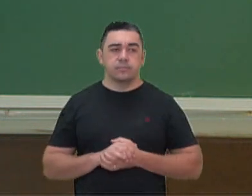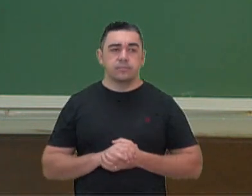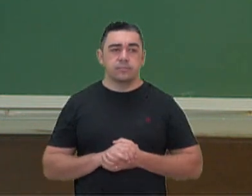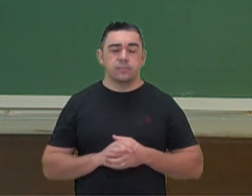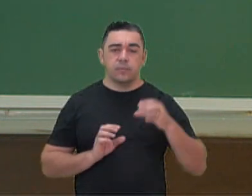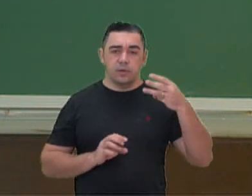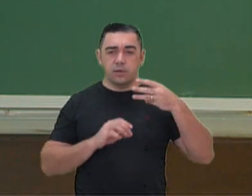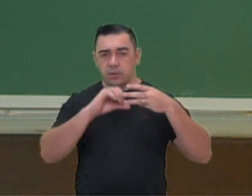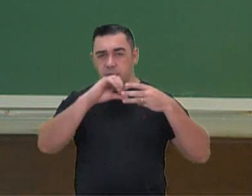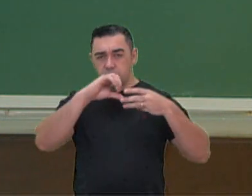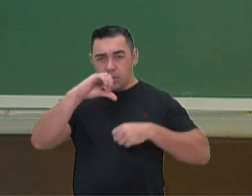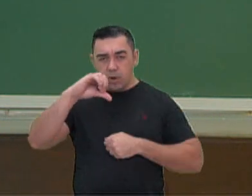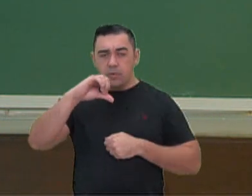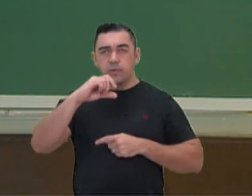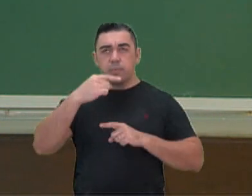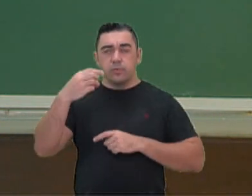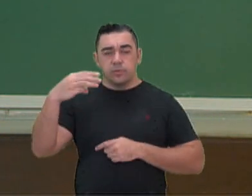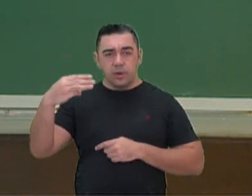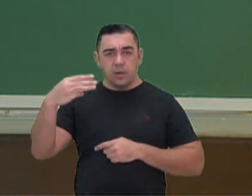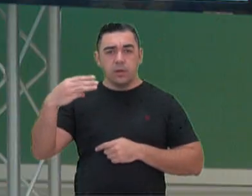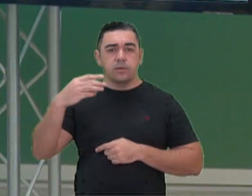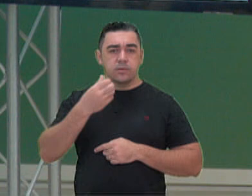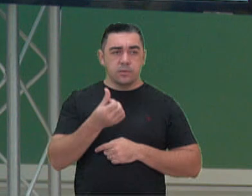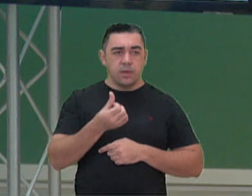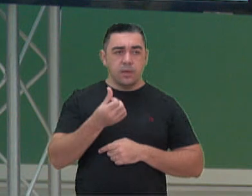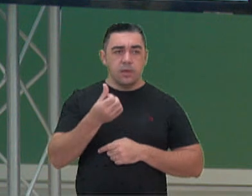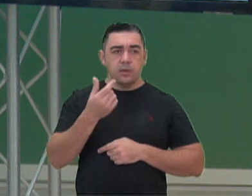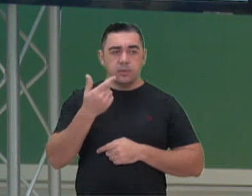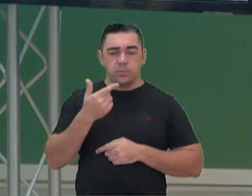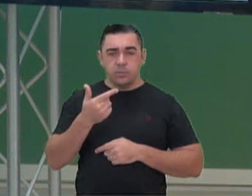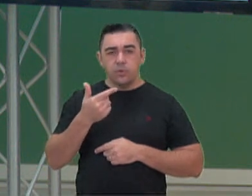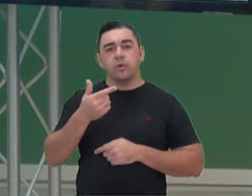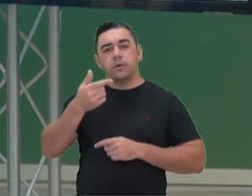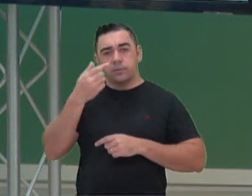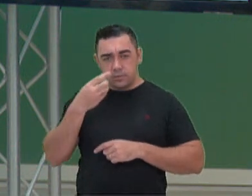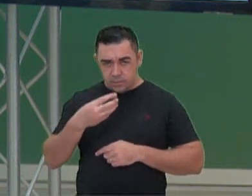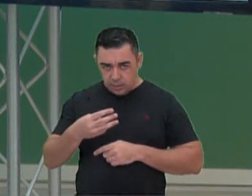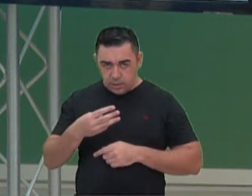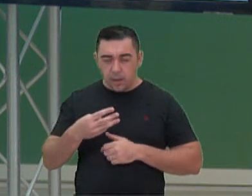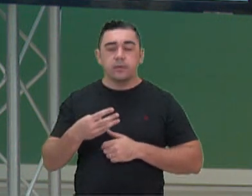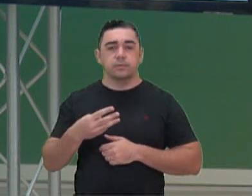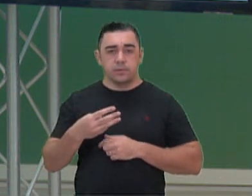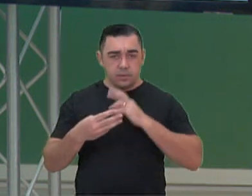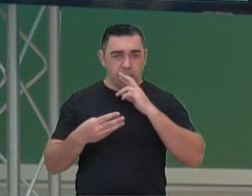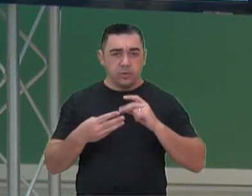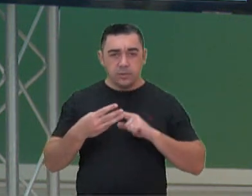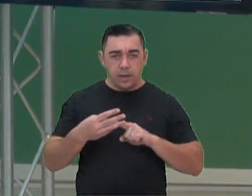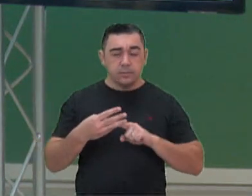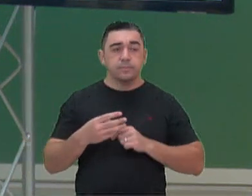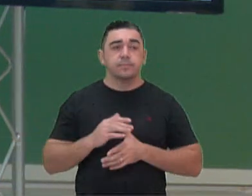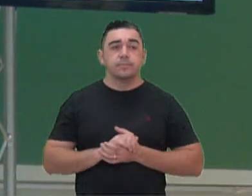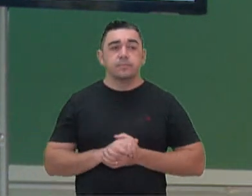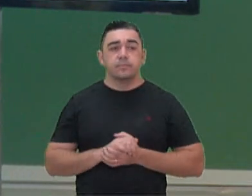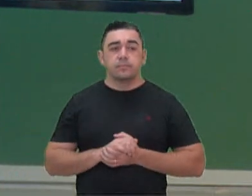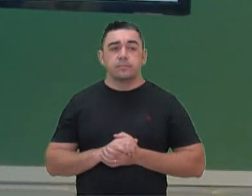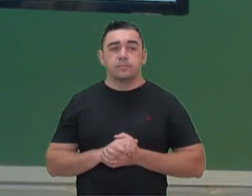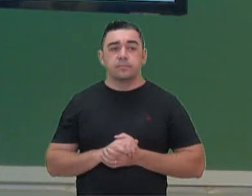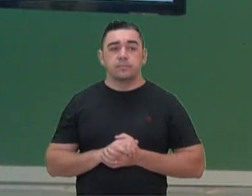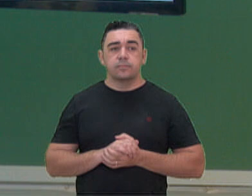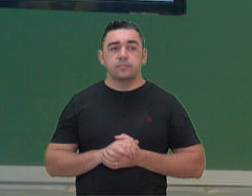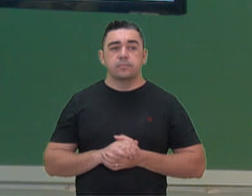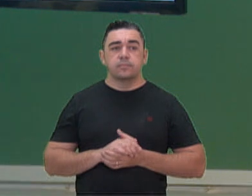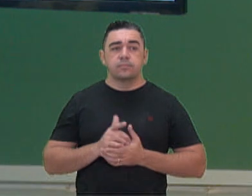vezes 3, 9, menos 3, 6 por 2 dá 3. f de 3 deu 3. g de menos 1 em